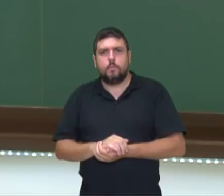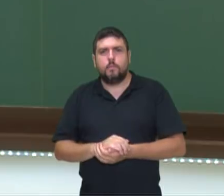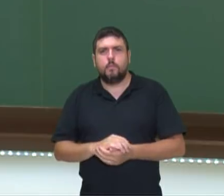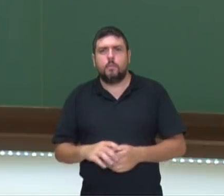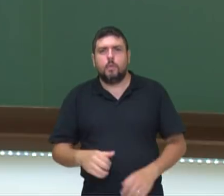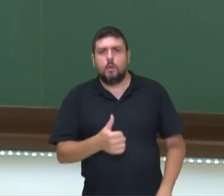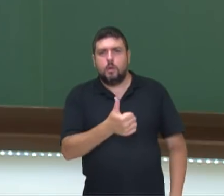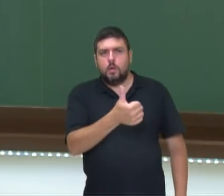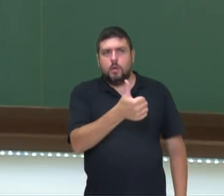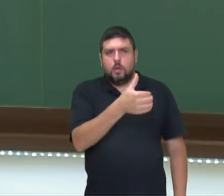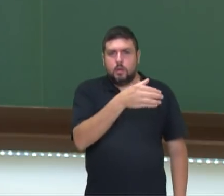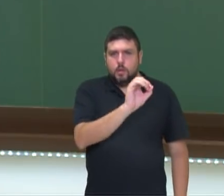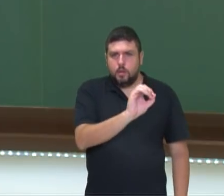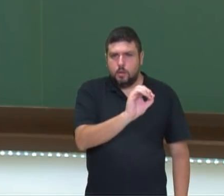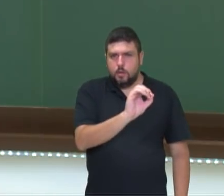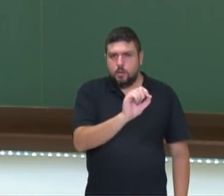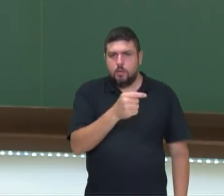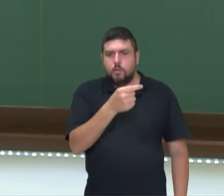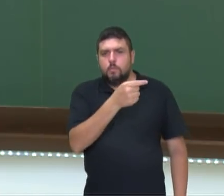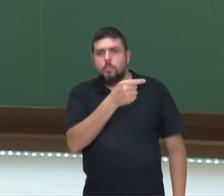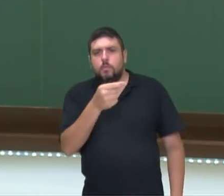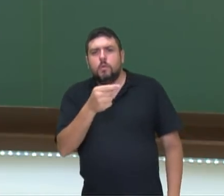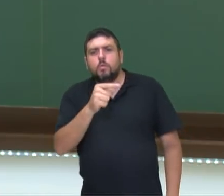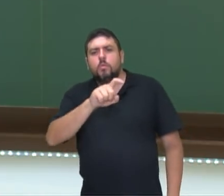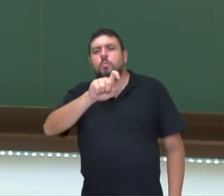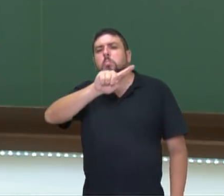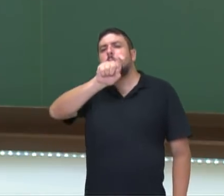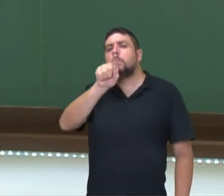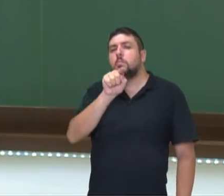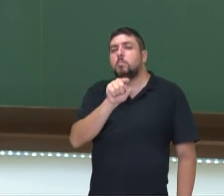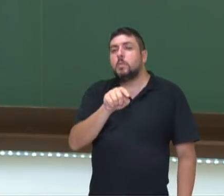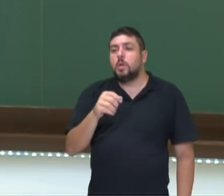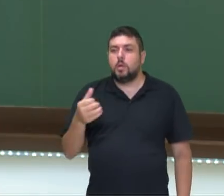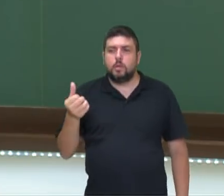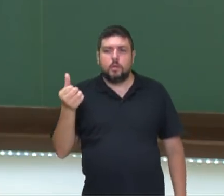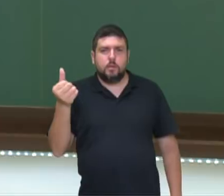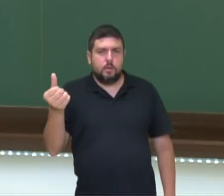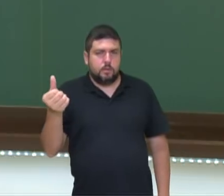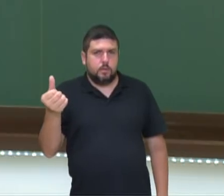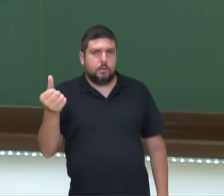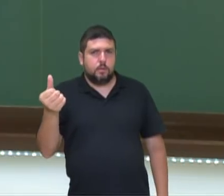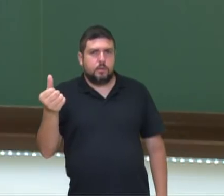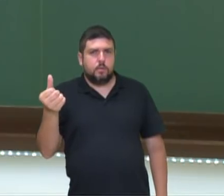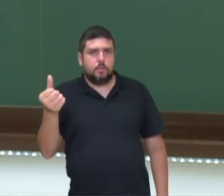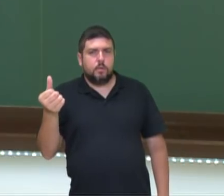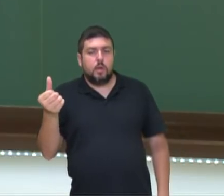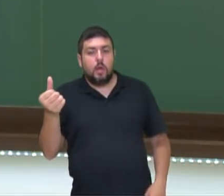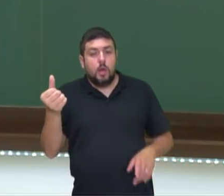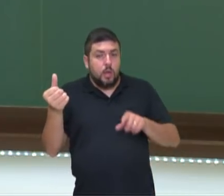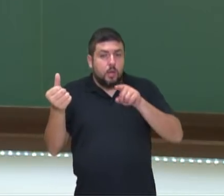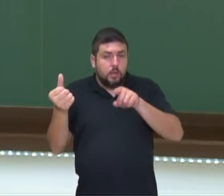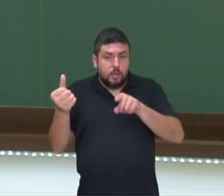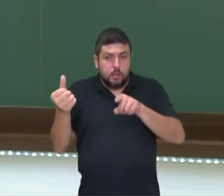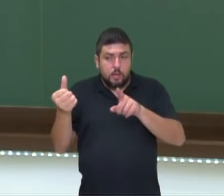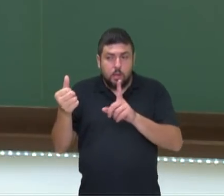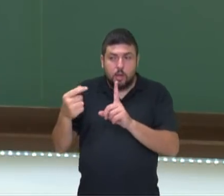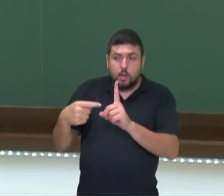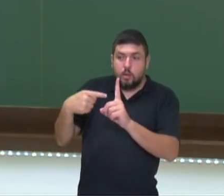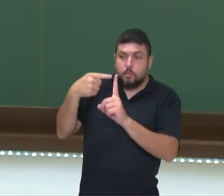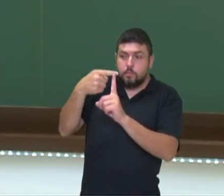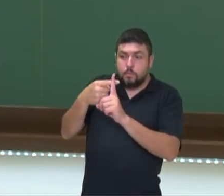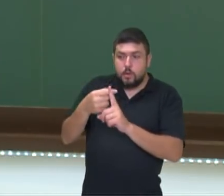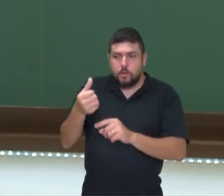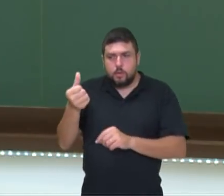10 menos alguém dá 6. Pela relação fundamental, esse alguém mais 6 vai ter que dar